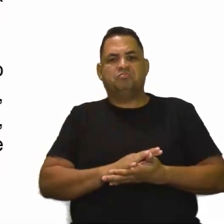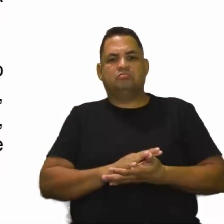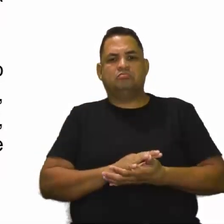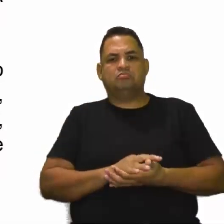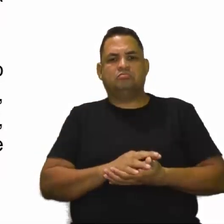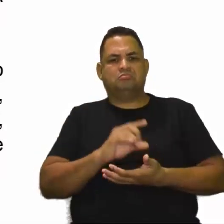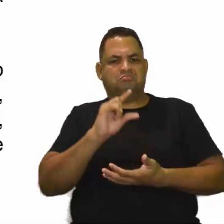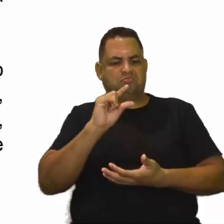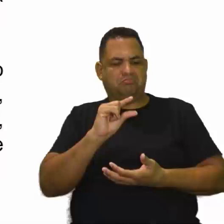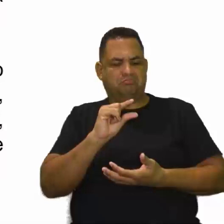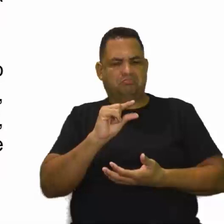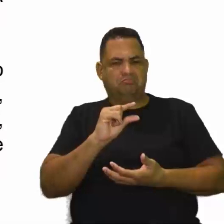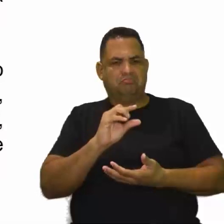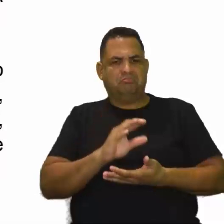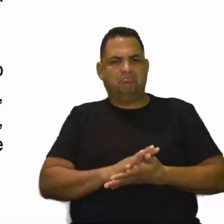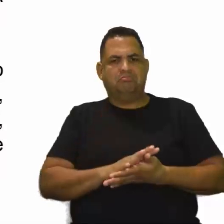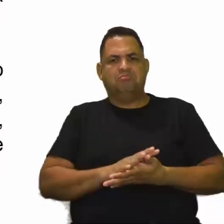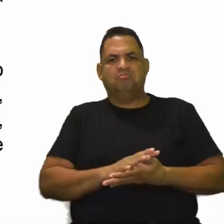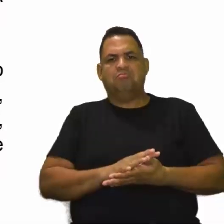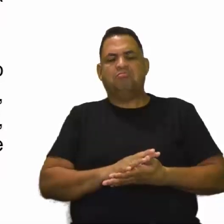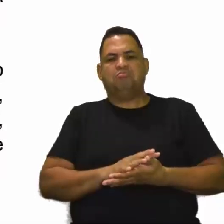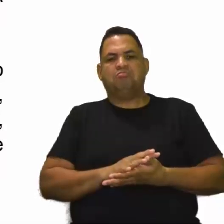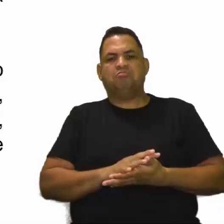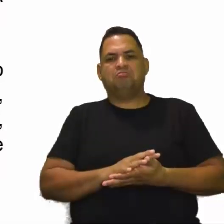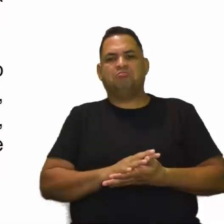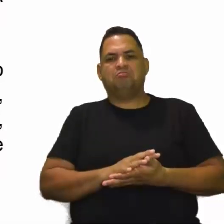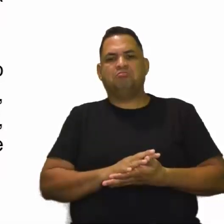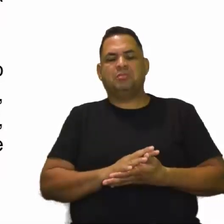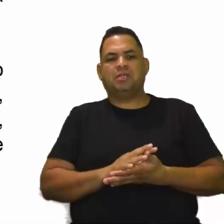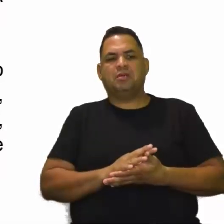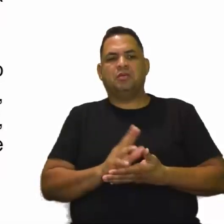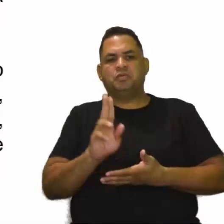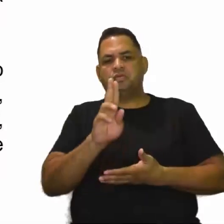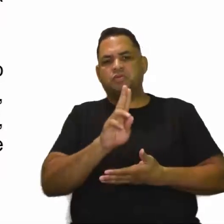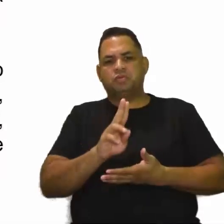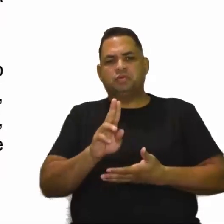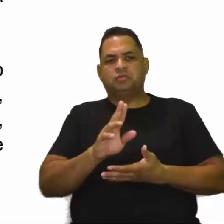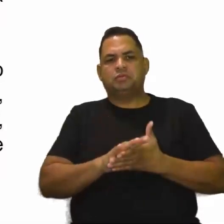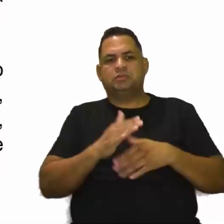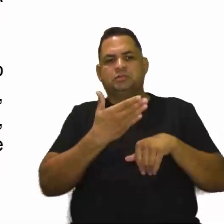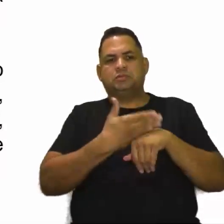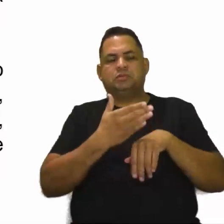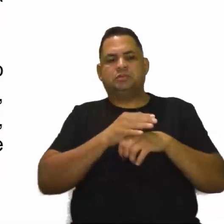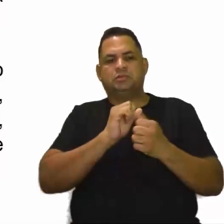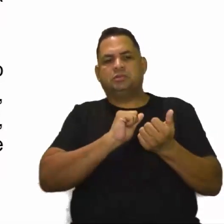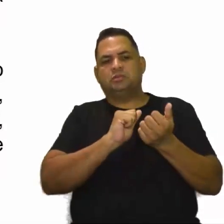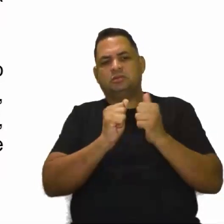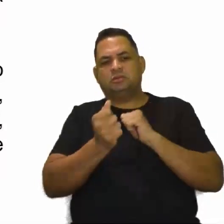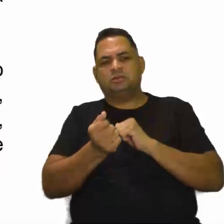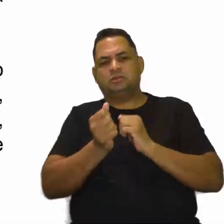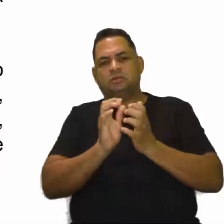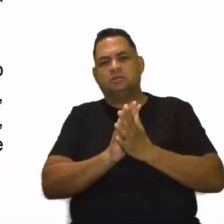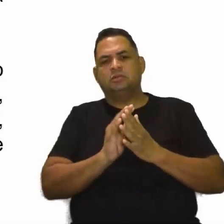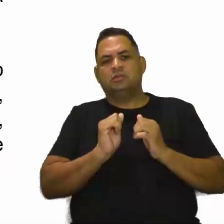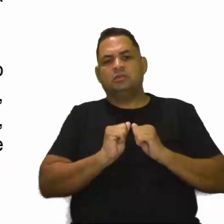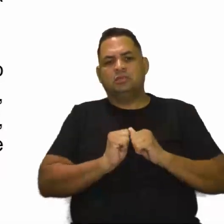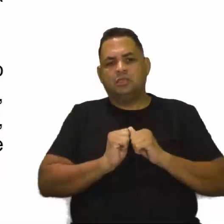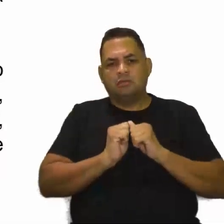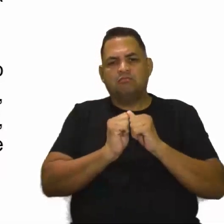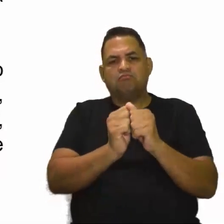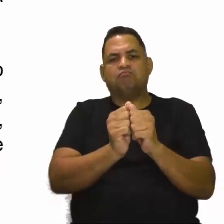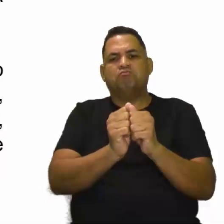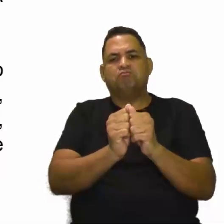Anota essa palavra aqui. Pouco eficaz para o treinamento esportivo